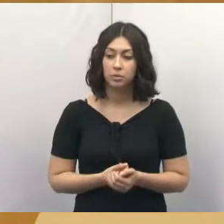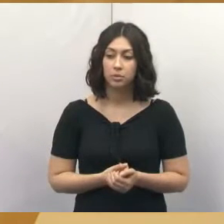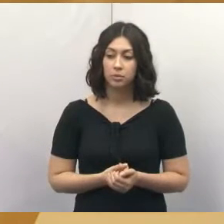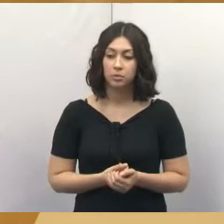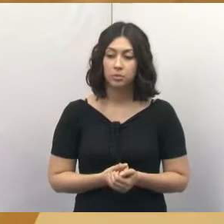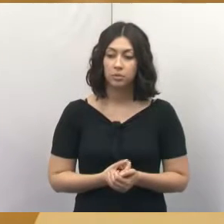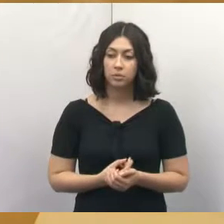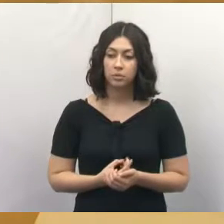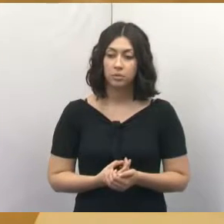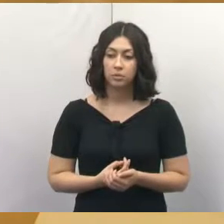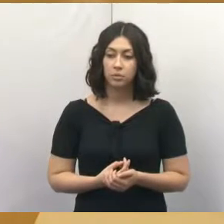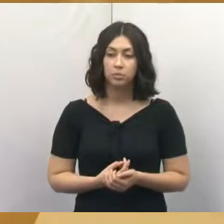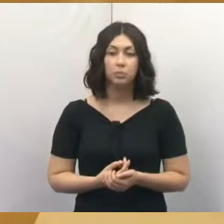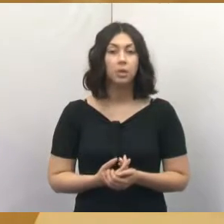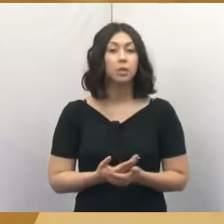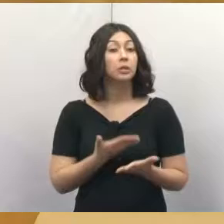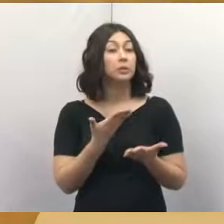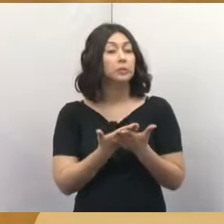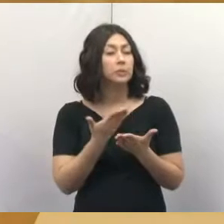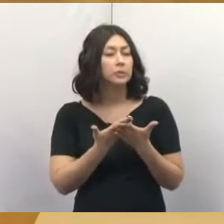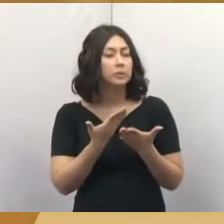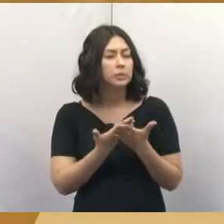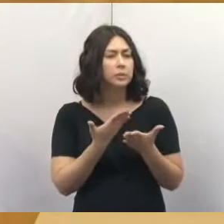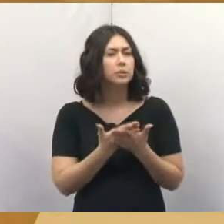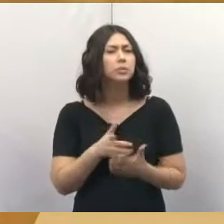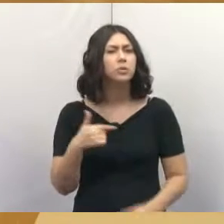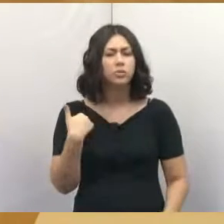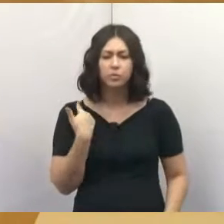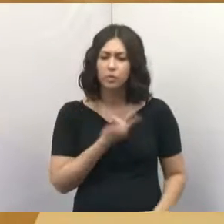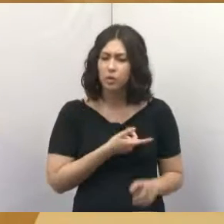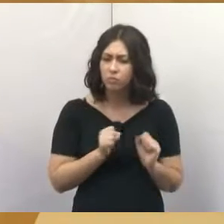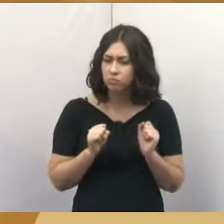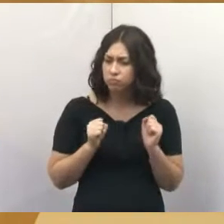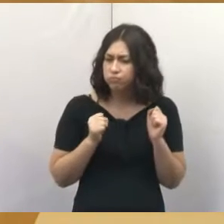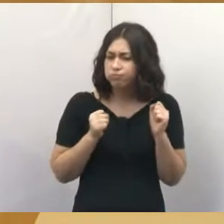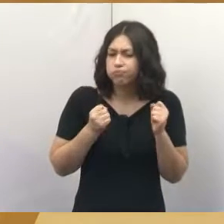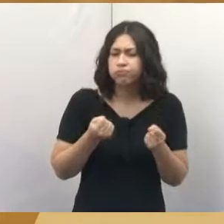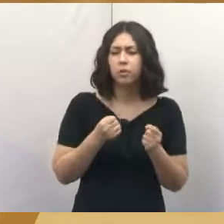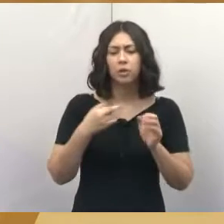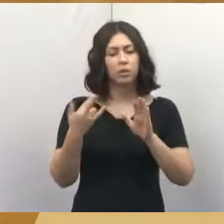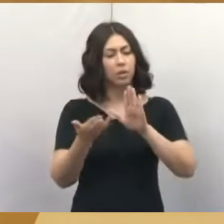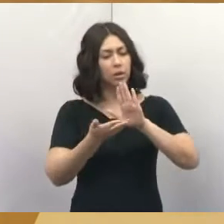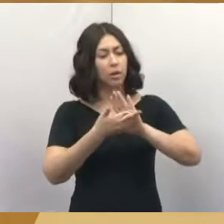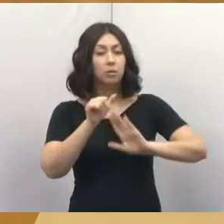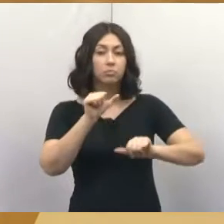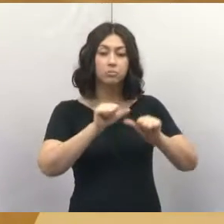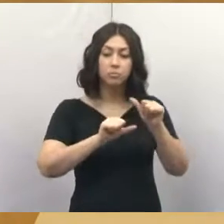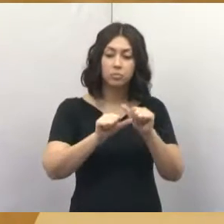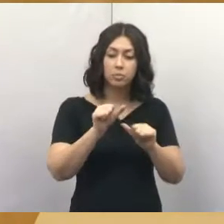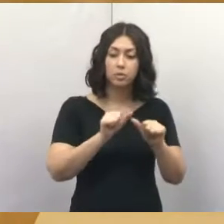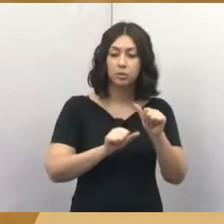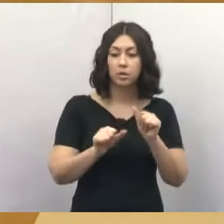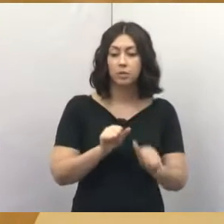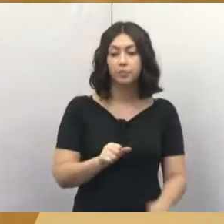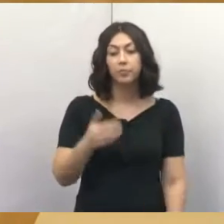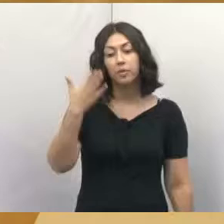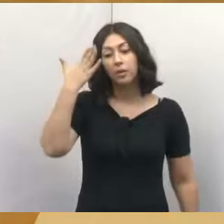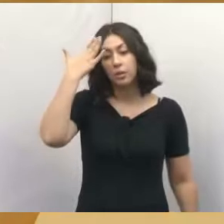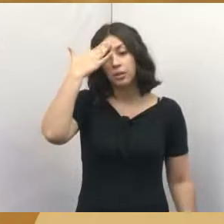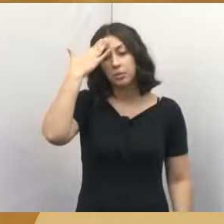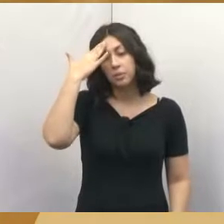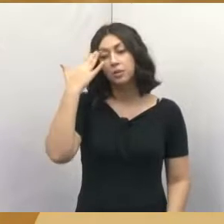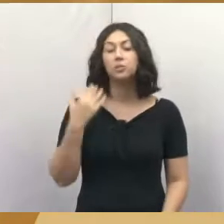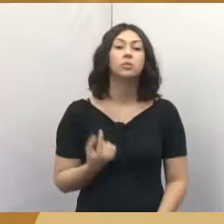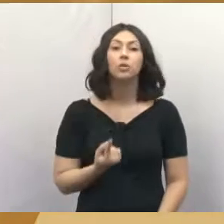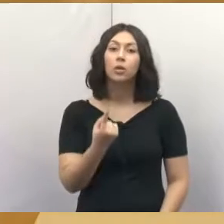muito estudiosa que nós debruçamos em cima desse regimento para essas alterações. Sabemos que uma